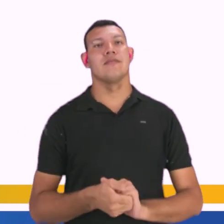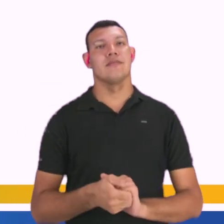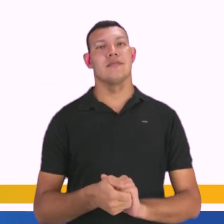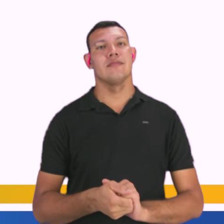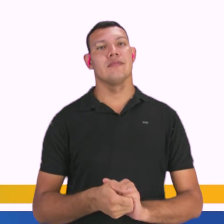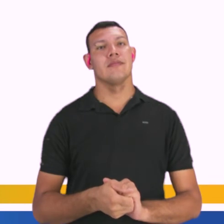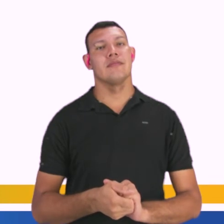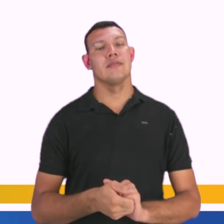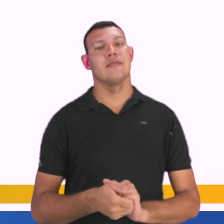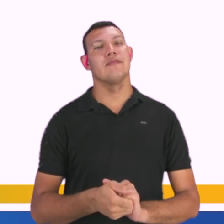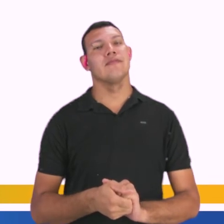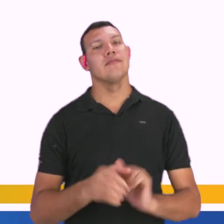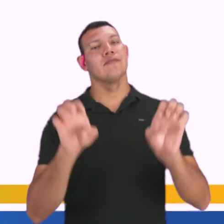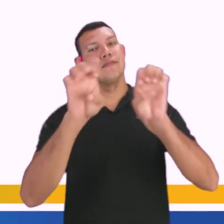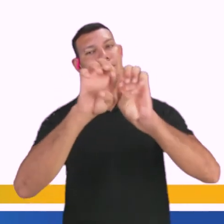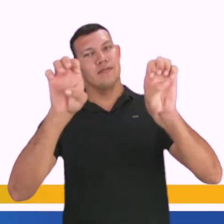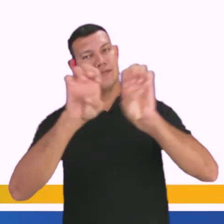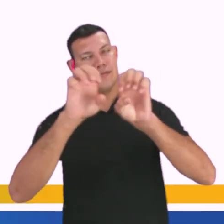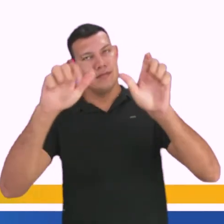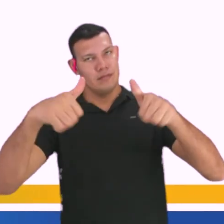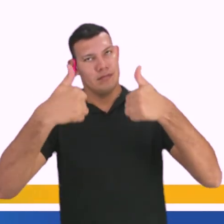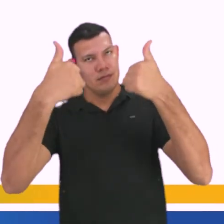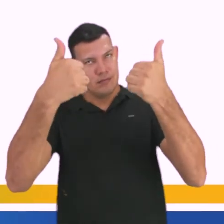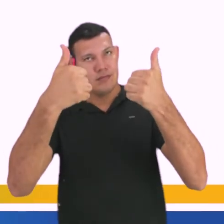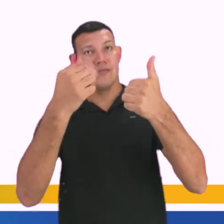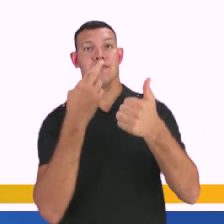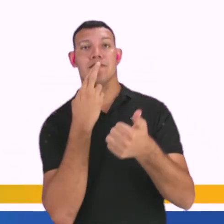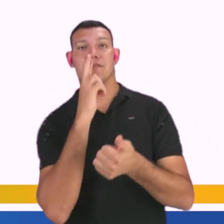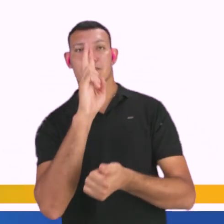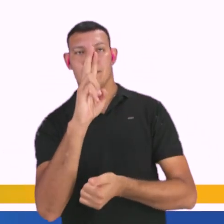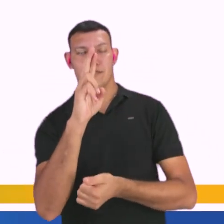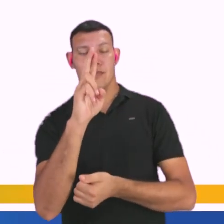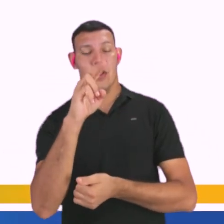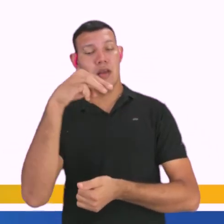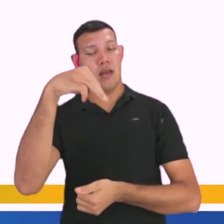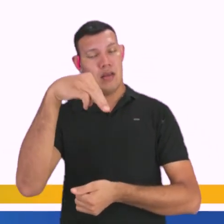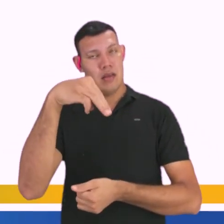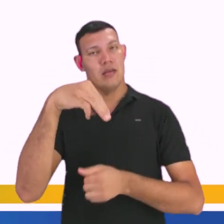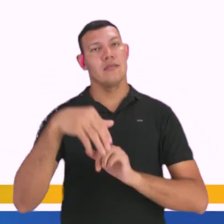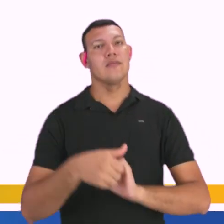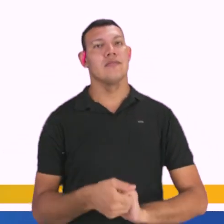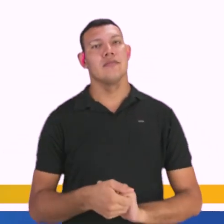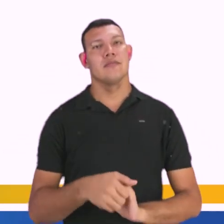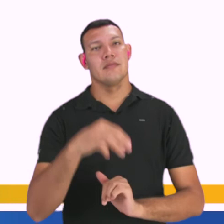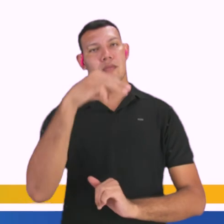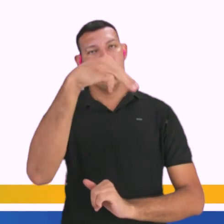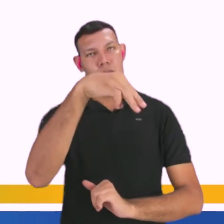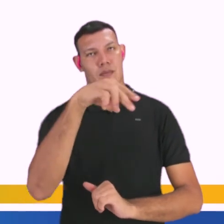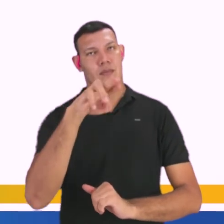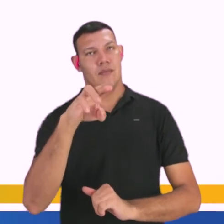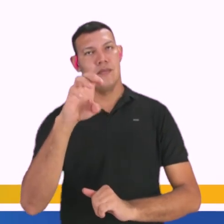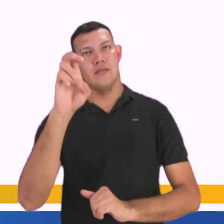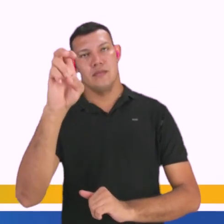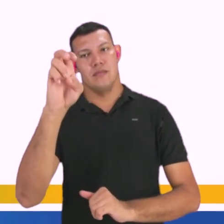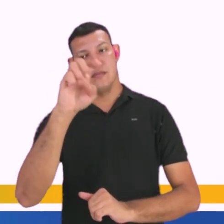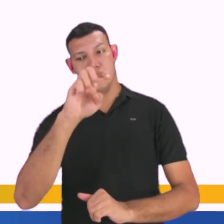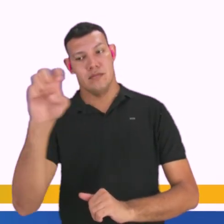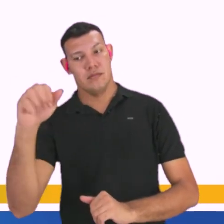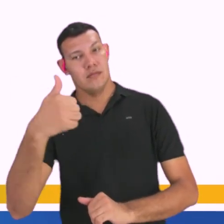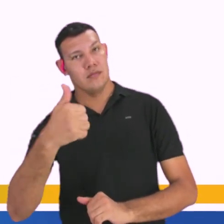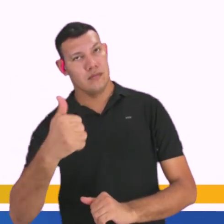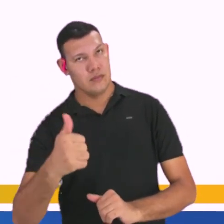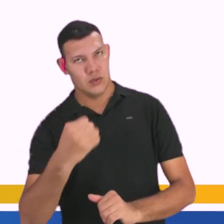novamente a gente cai na equação do primeiro grau resolve o valor de m ele e ele terá cinco dividido para